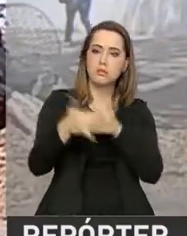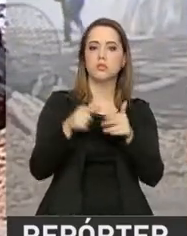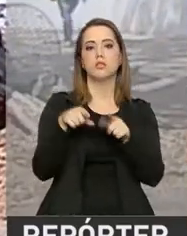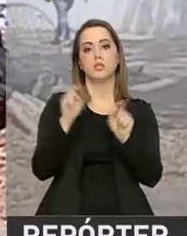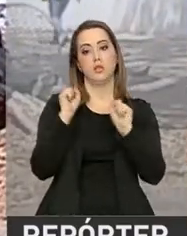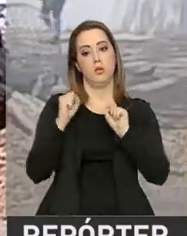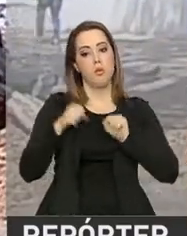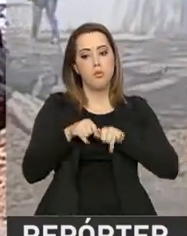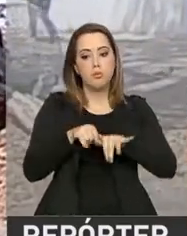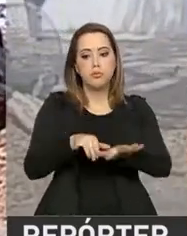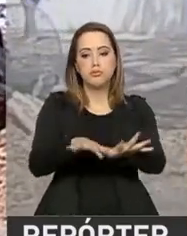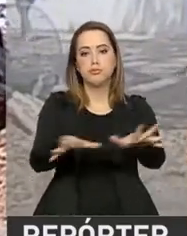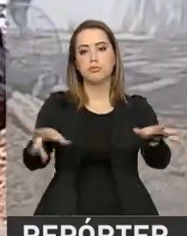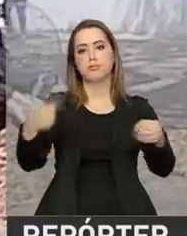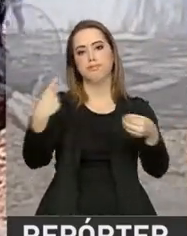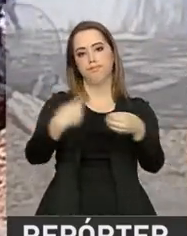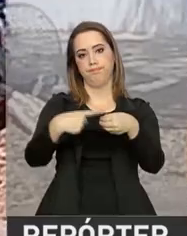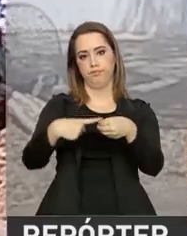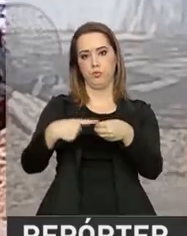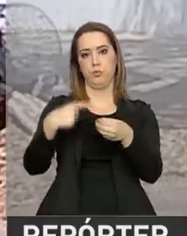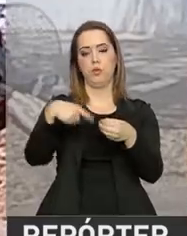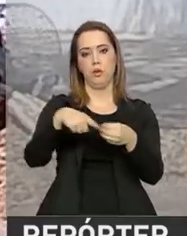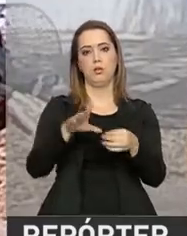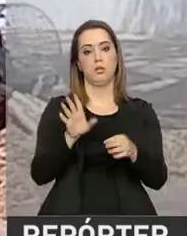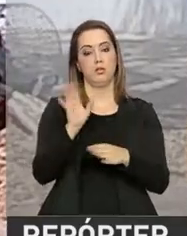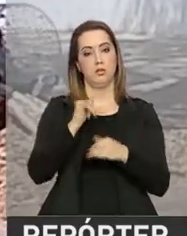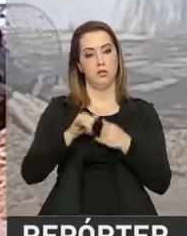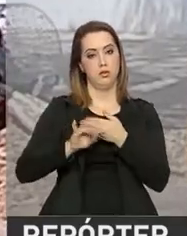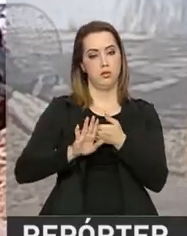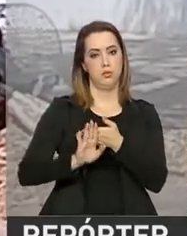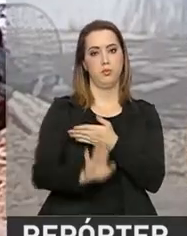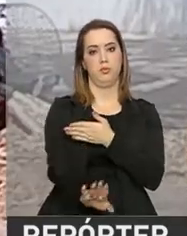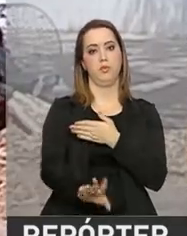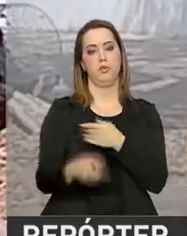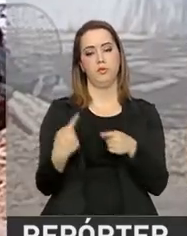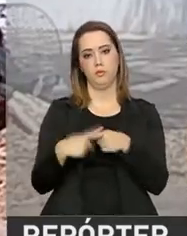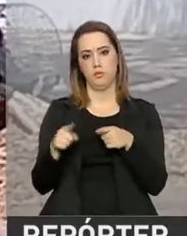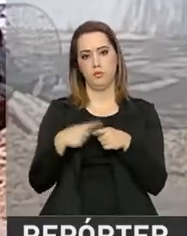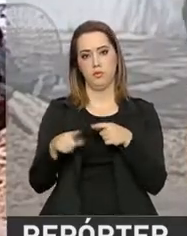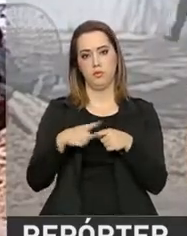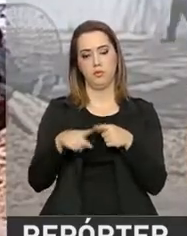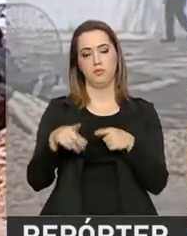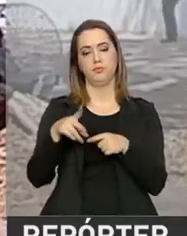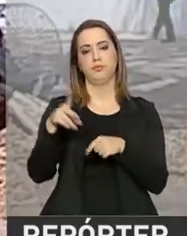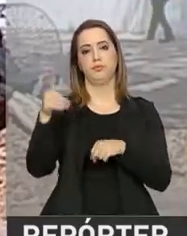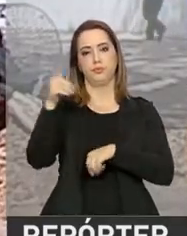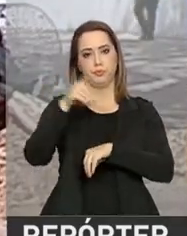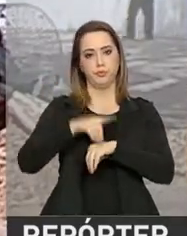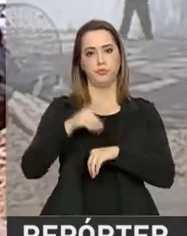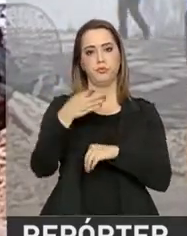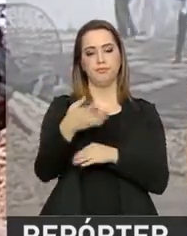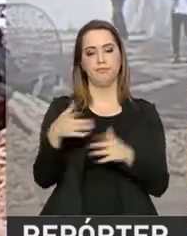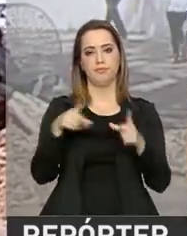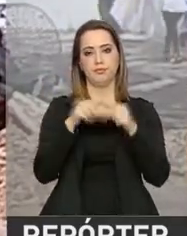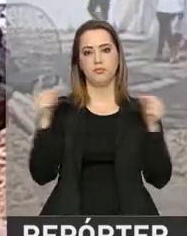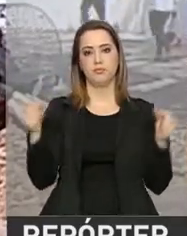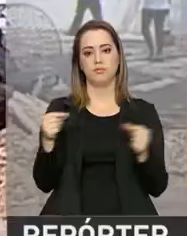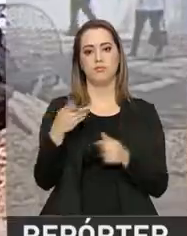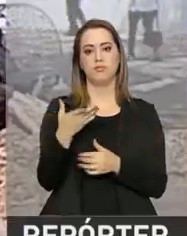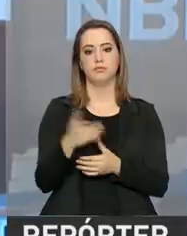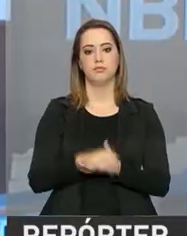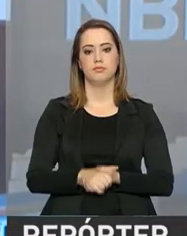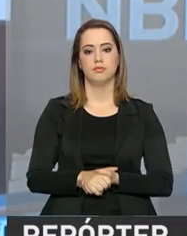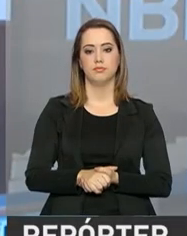e disponibilizada para as campanhas de imunização na rede pública de saúde em todo o Brasil. De Brasília, Gabriela